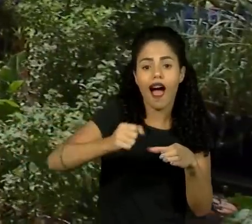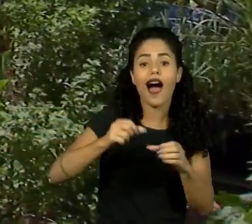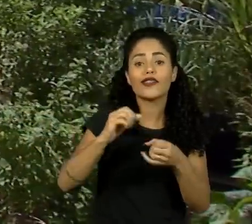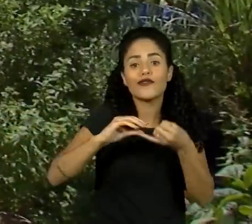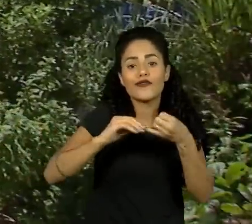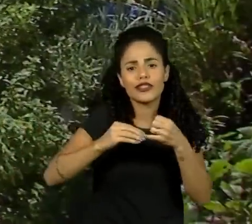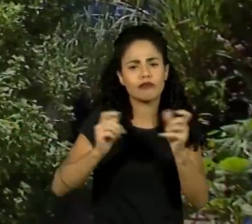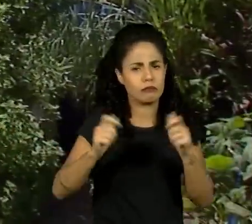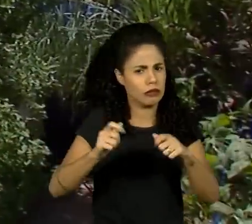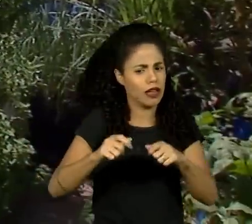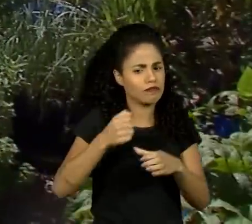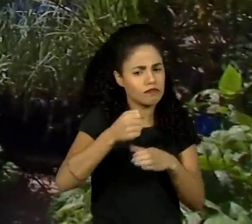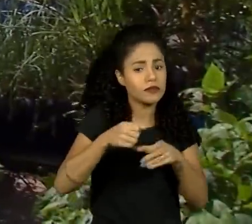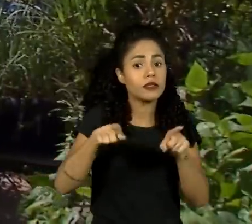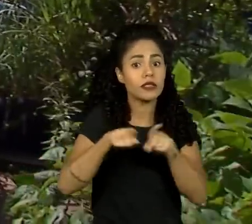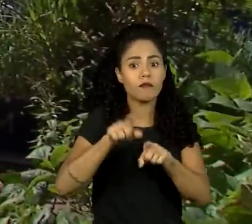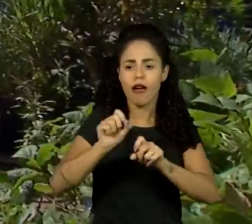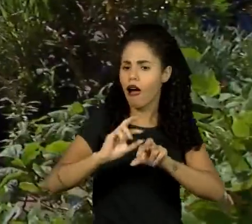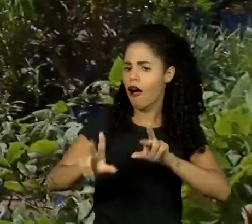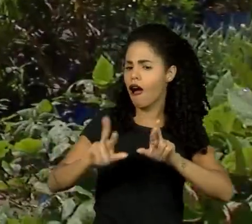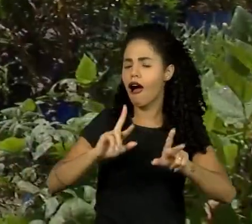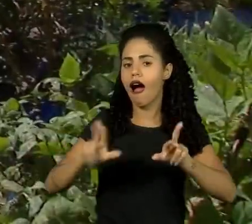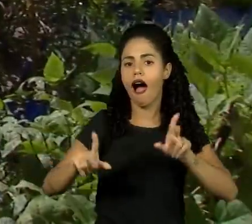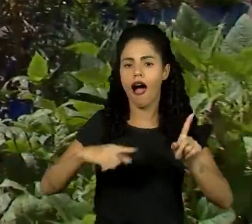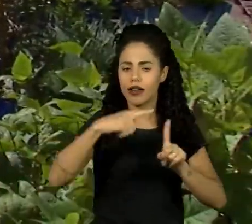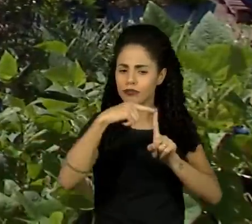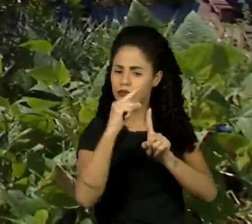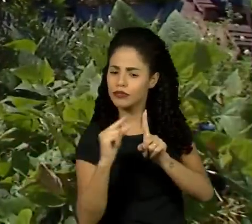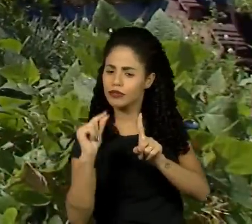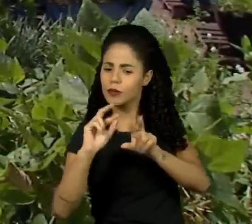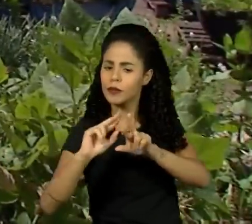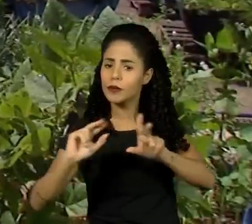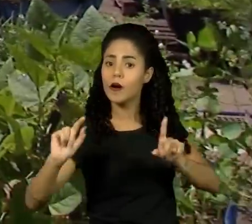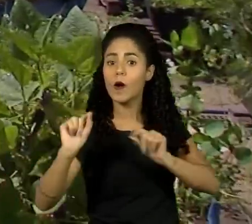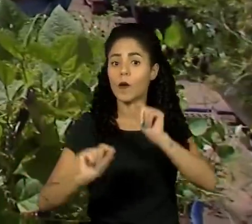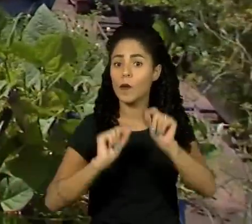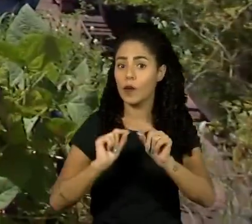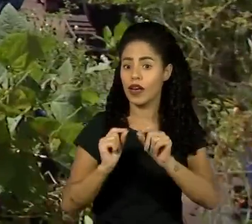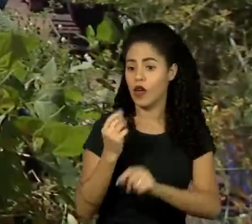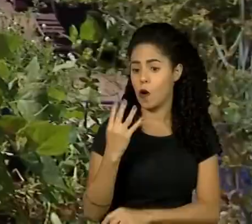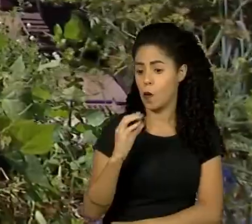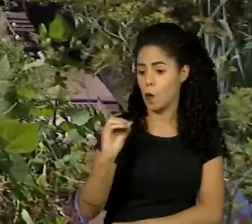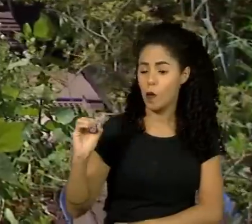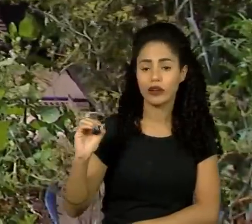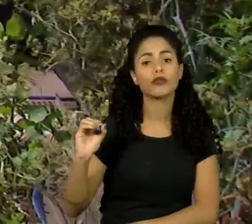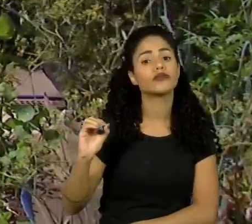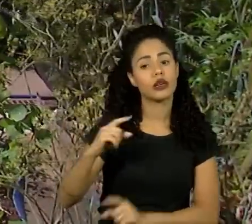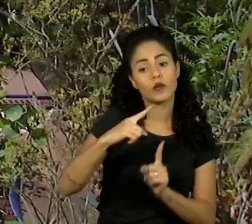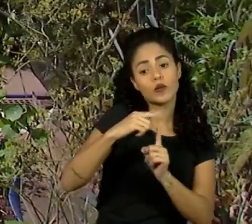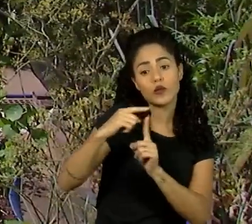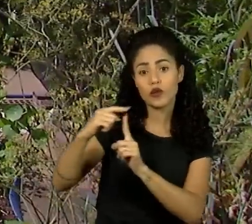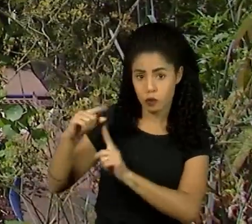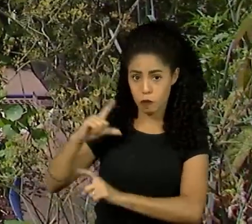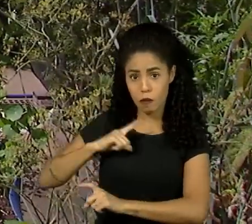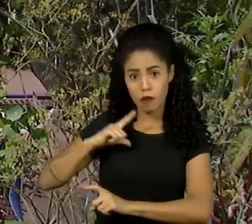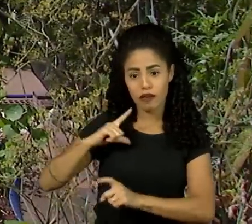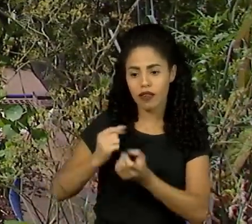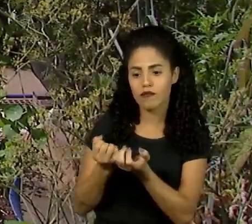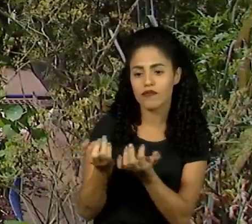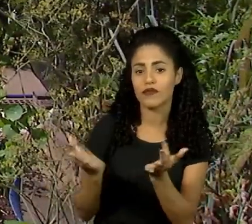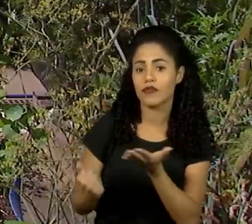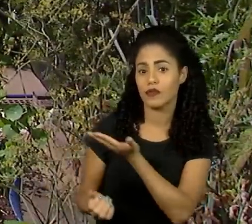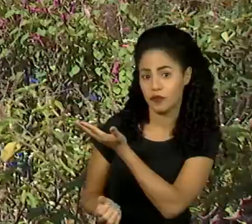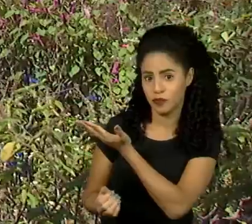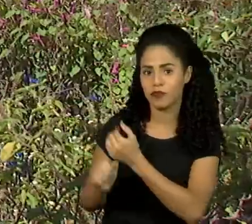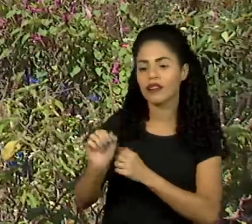plantas alimentícias não convencionais, as punks, estão entre as cerca de 400 cultivadas na horta da Faculdade